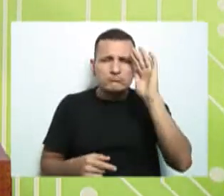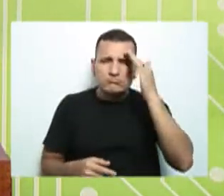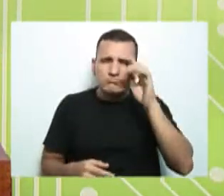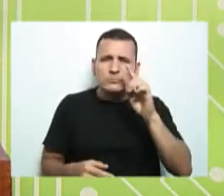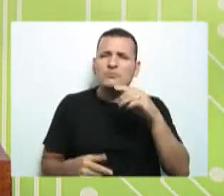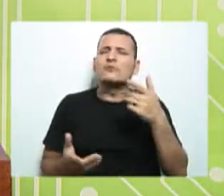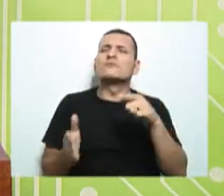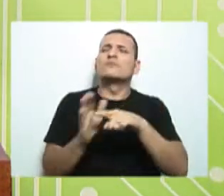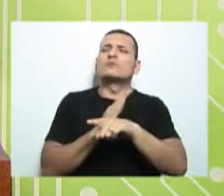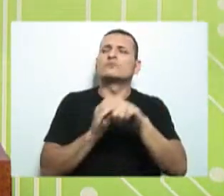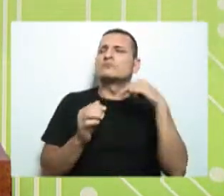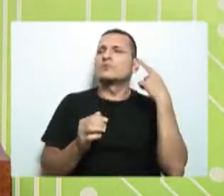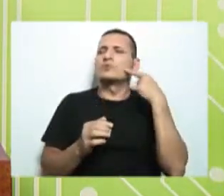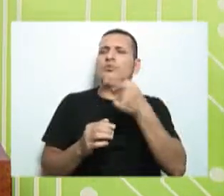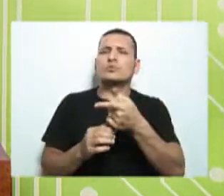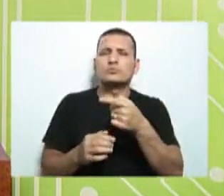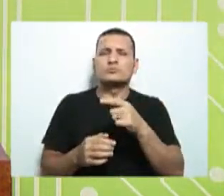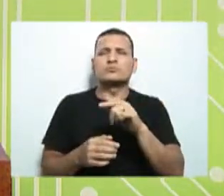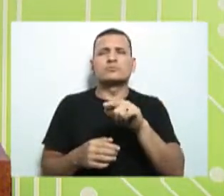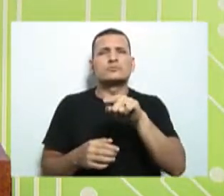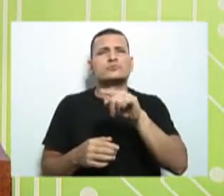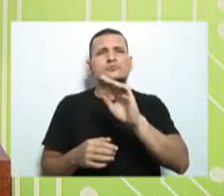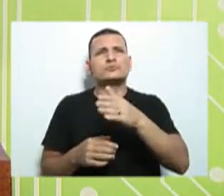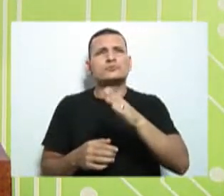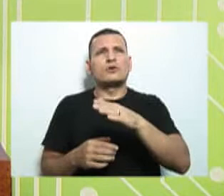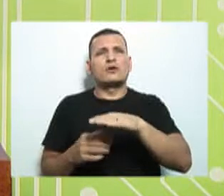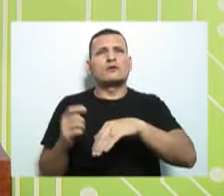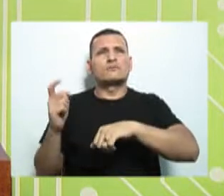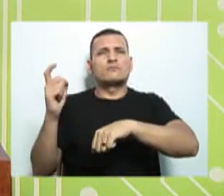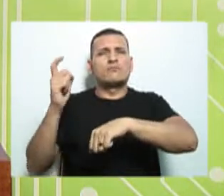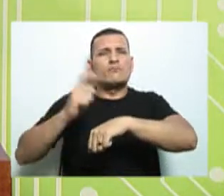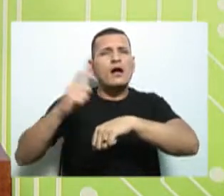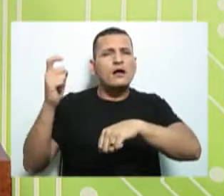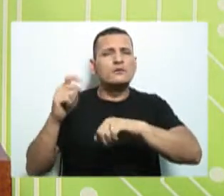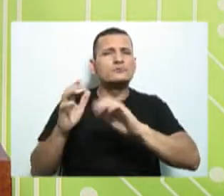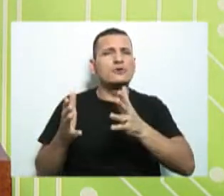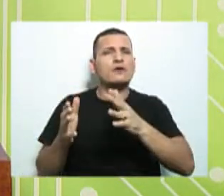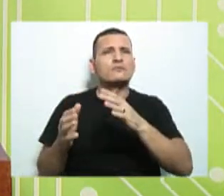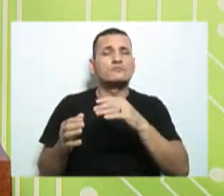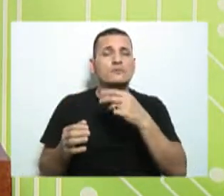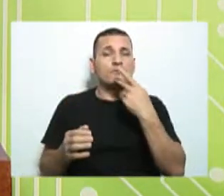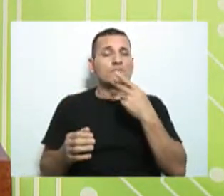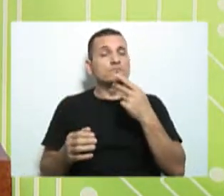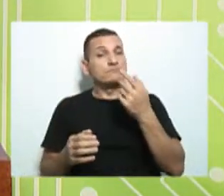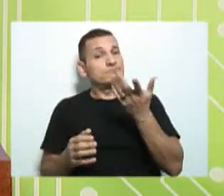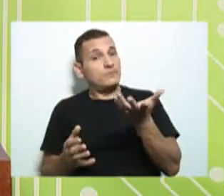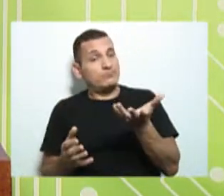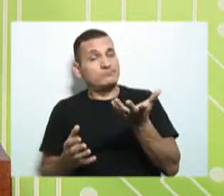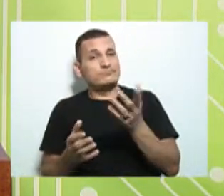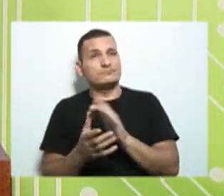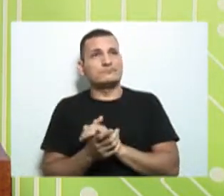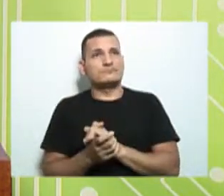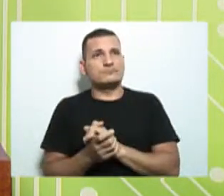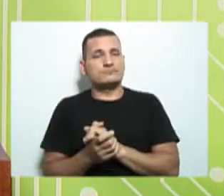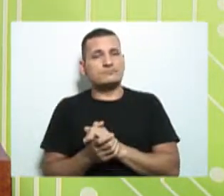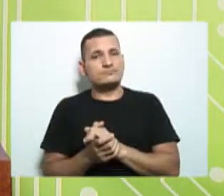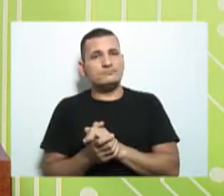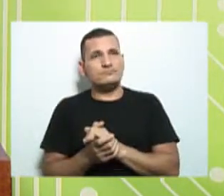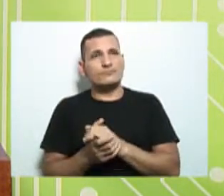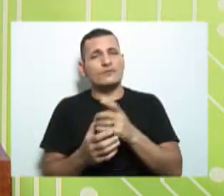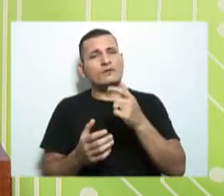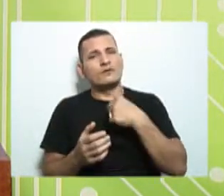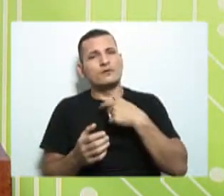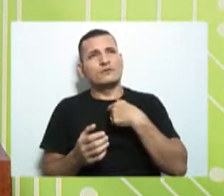falou: ô mestre, tá ficando maluco, mestre? O senhor foi lá, pegou o escorpião, por favor, qual é? O mestre foi simples e disse: discípulo,